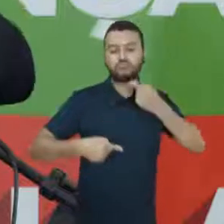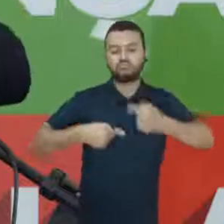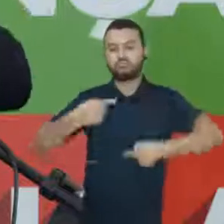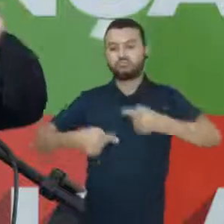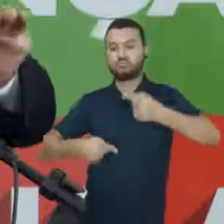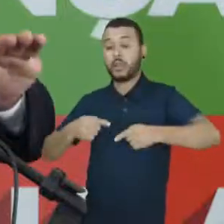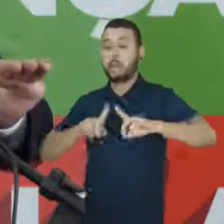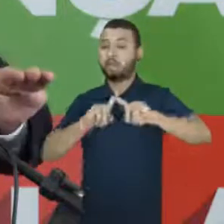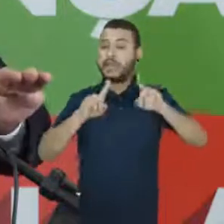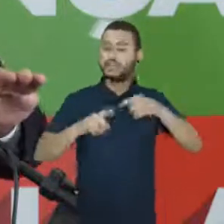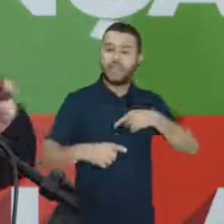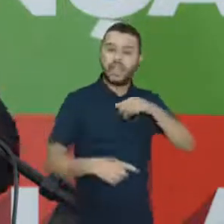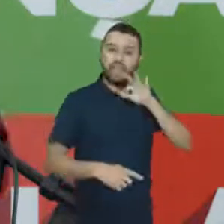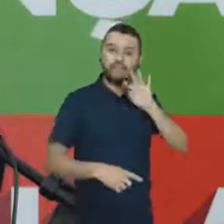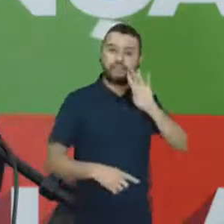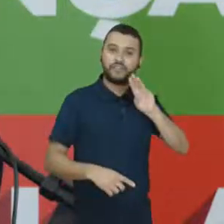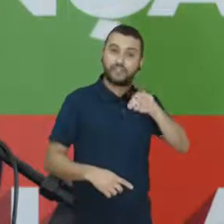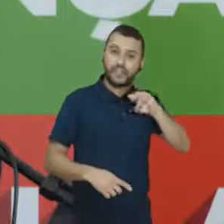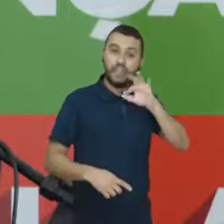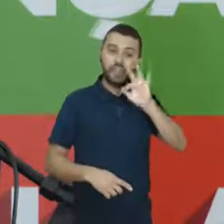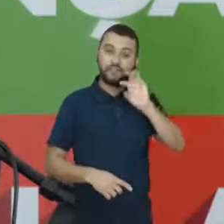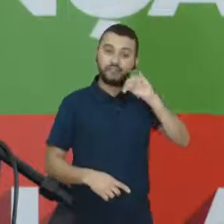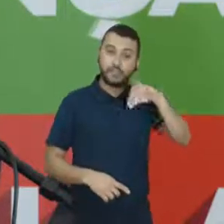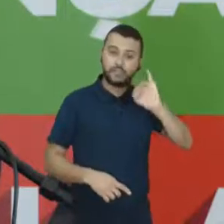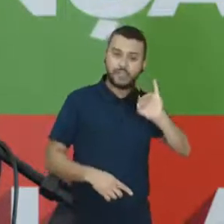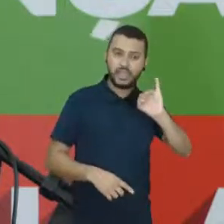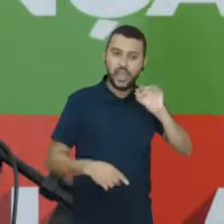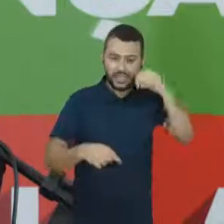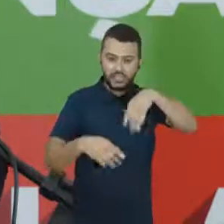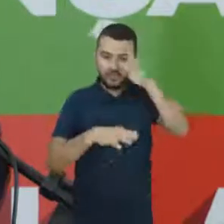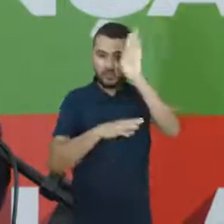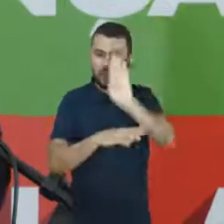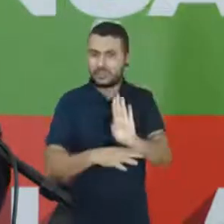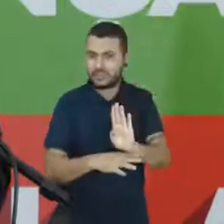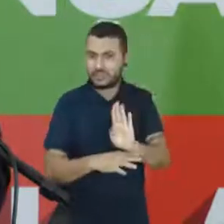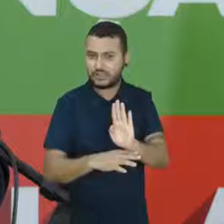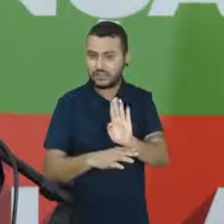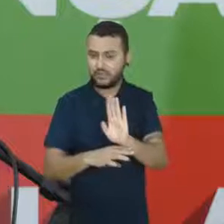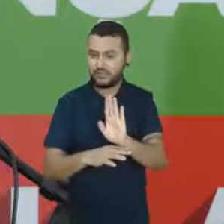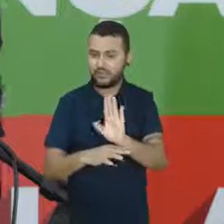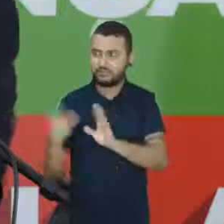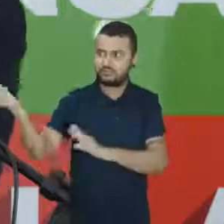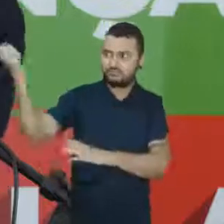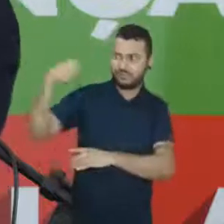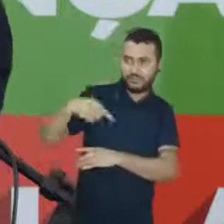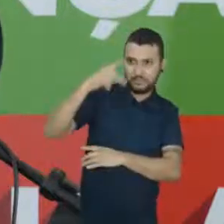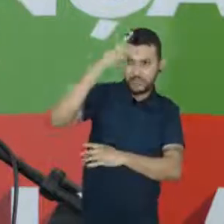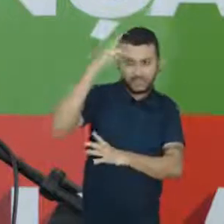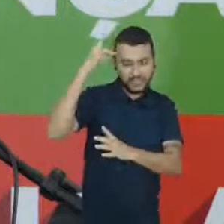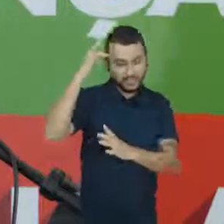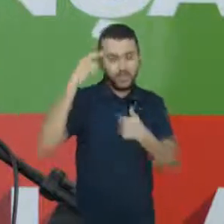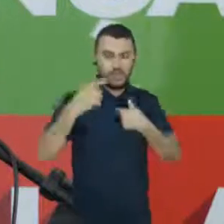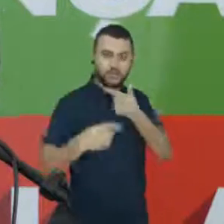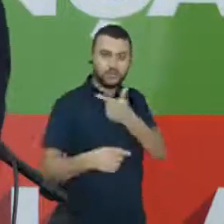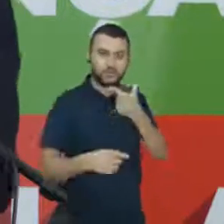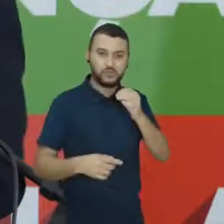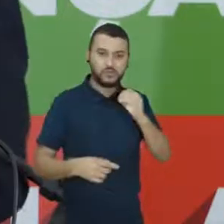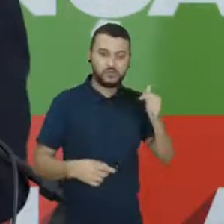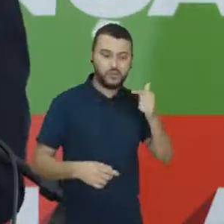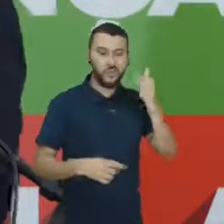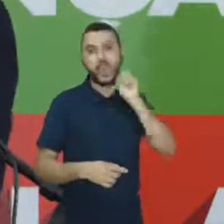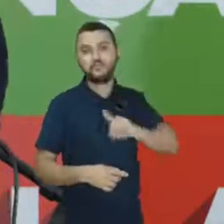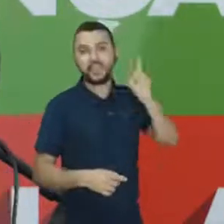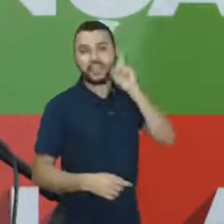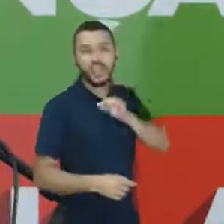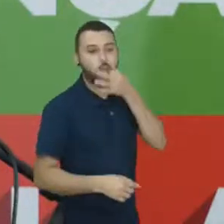não venha se meter no Brasil. Porque quando eu ganhei em 2002, todo mês em um casal, um americano, americana para o Brasil, dá palpite na